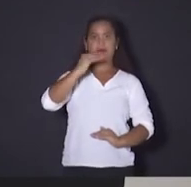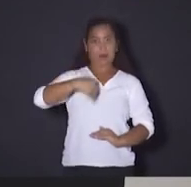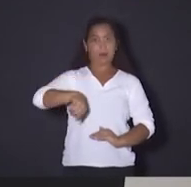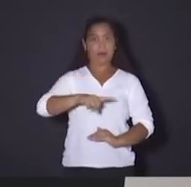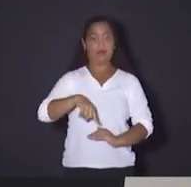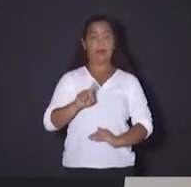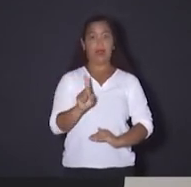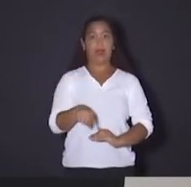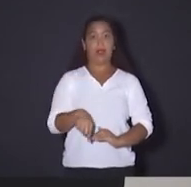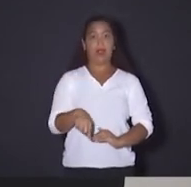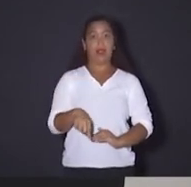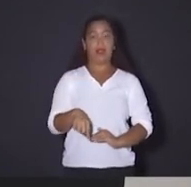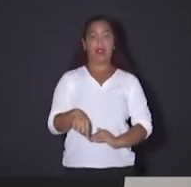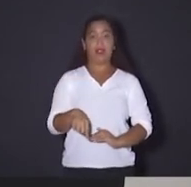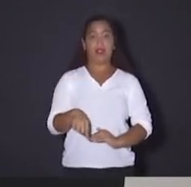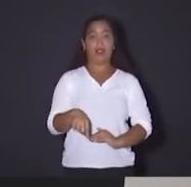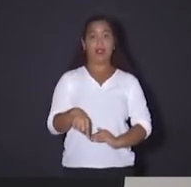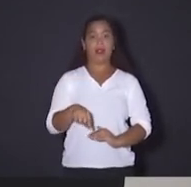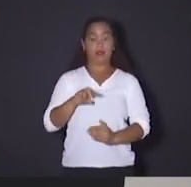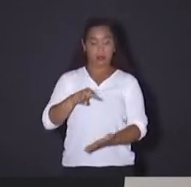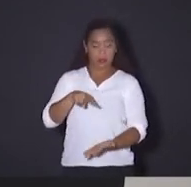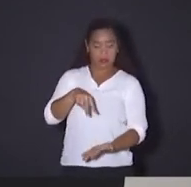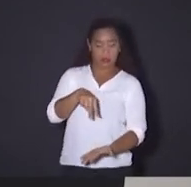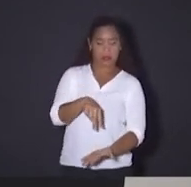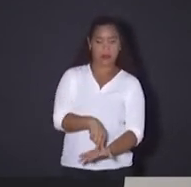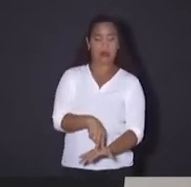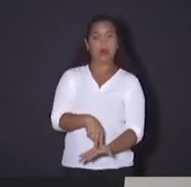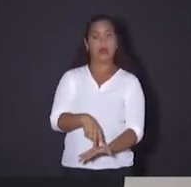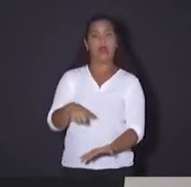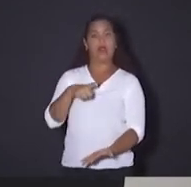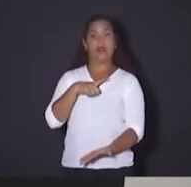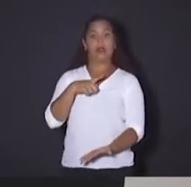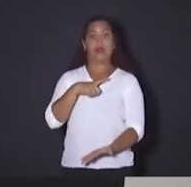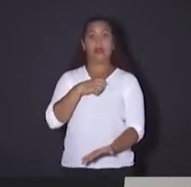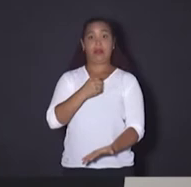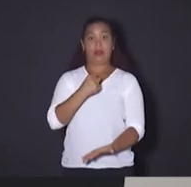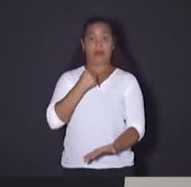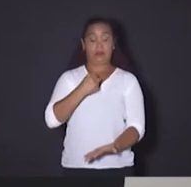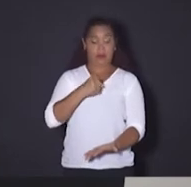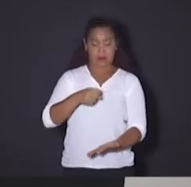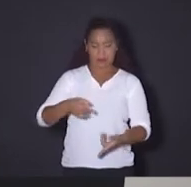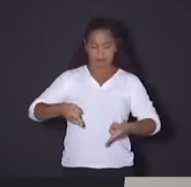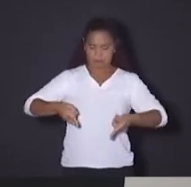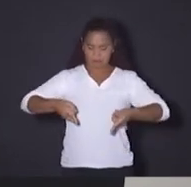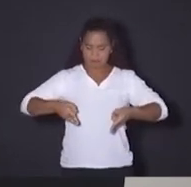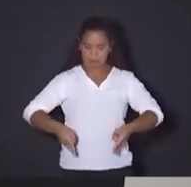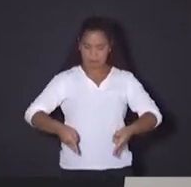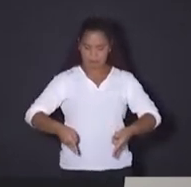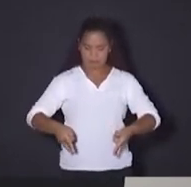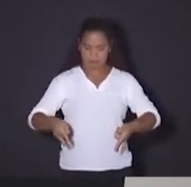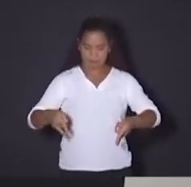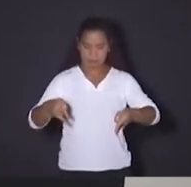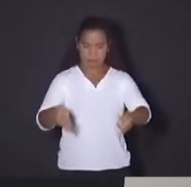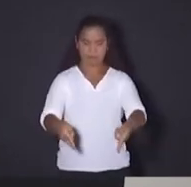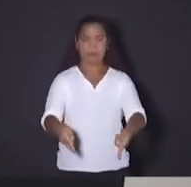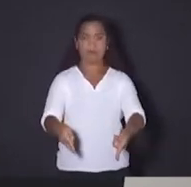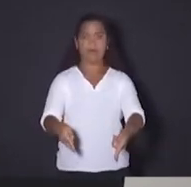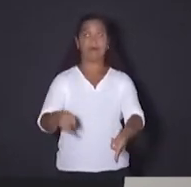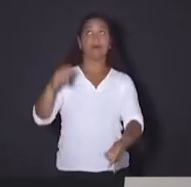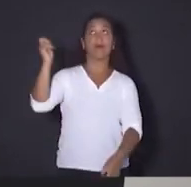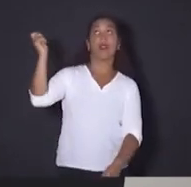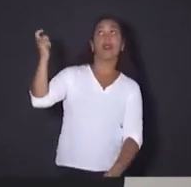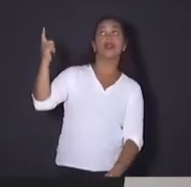é o lugar que recebe os abalos é um lugar que segura as estruturas mas que não está sob o sol